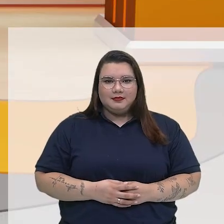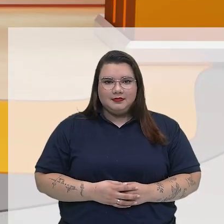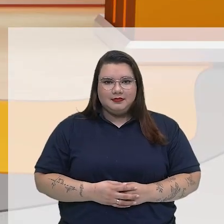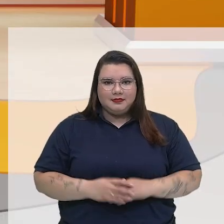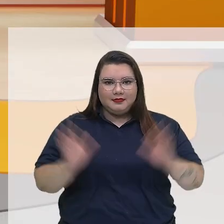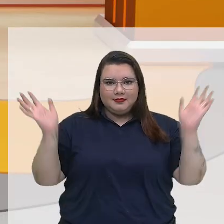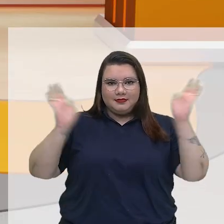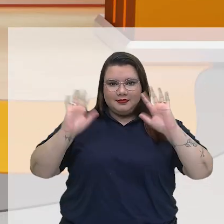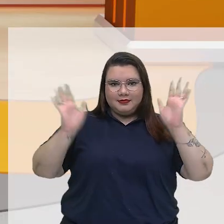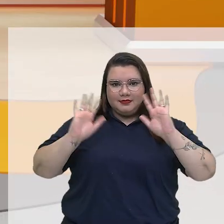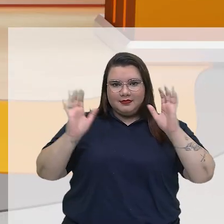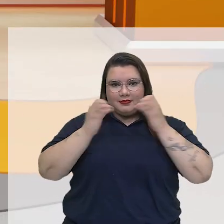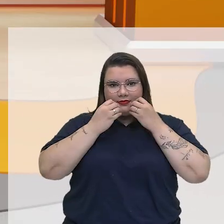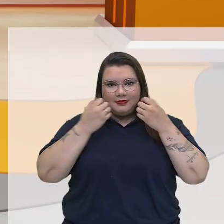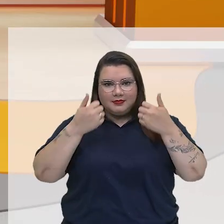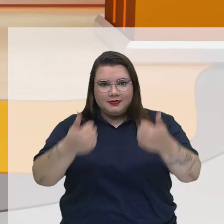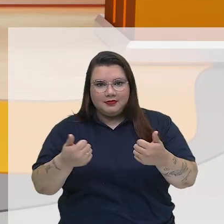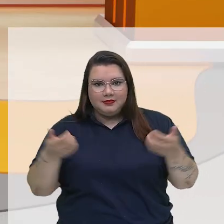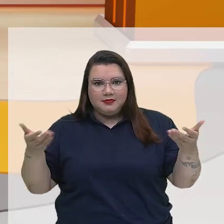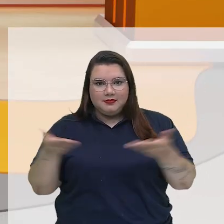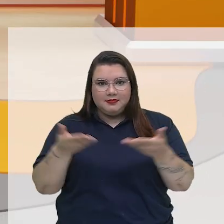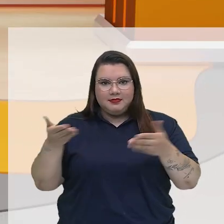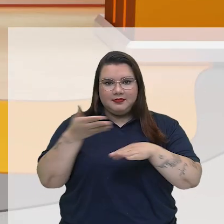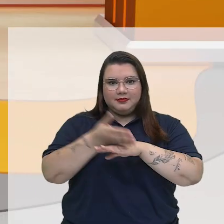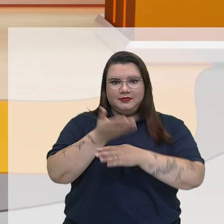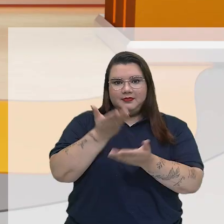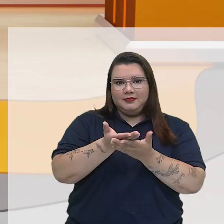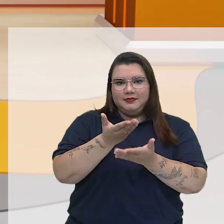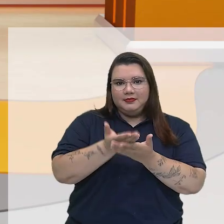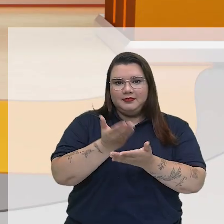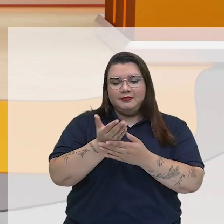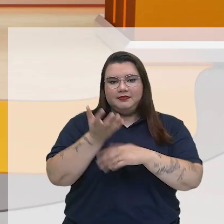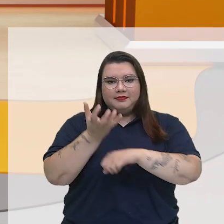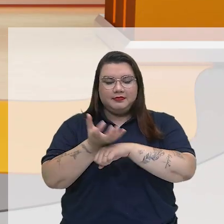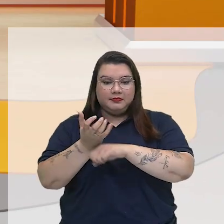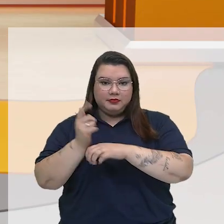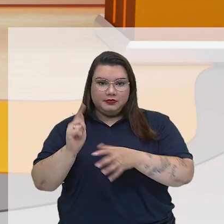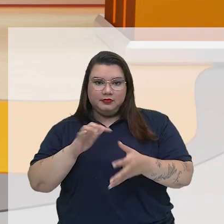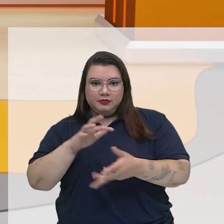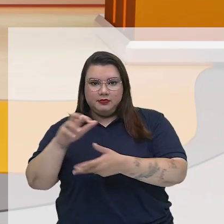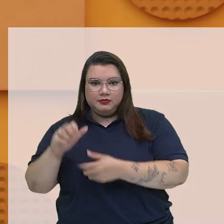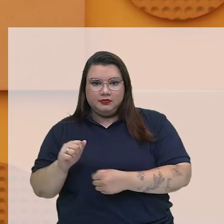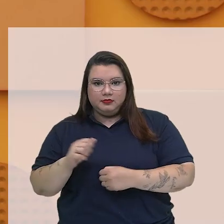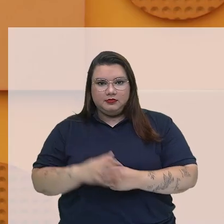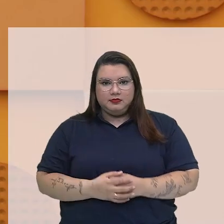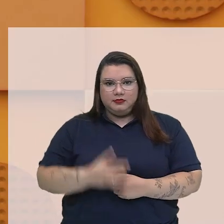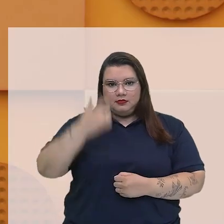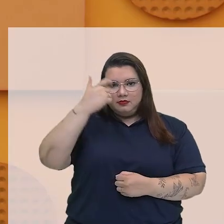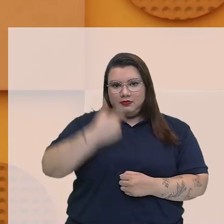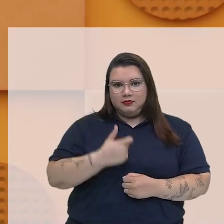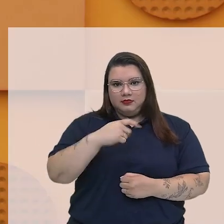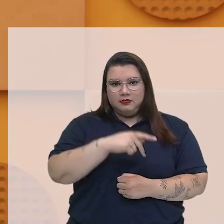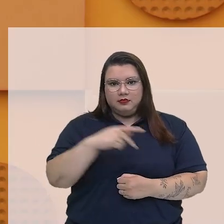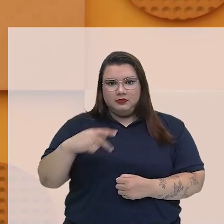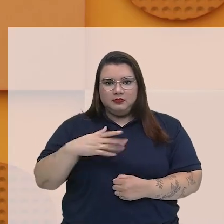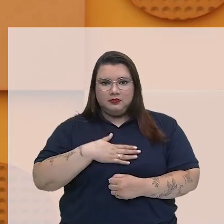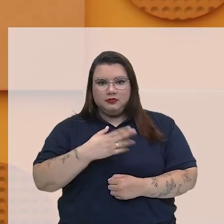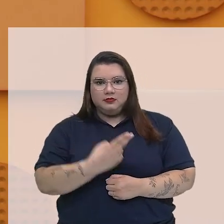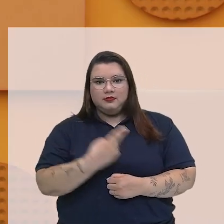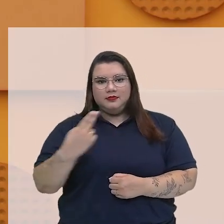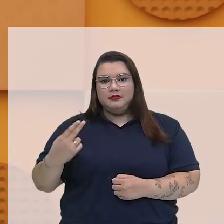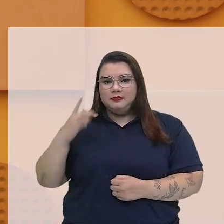E aí, pessoal, tudo bem? Estamos aqui para mais uma aula de geografia. Eu sou a